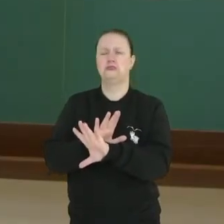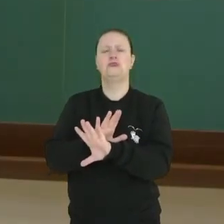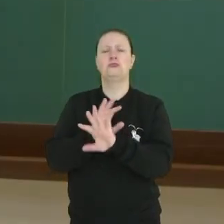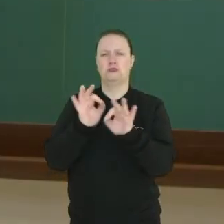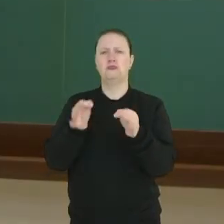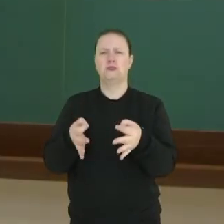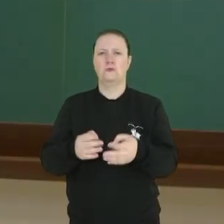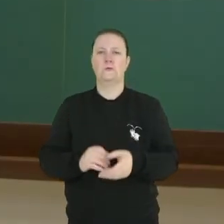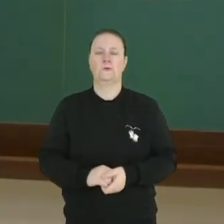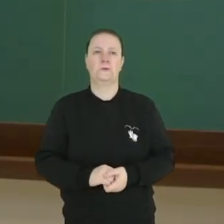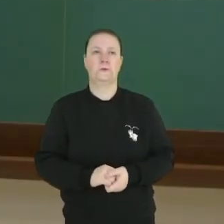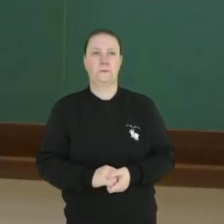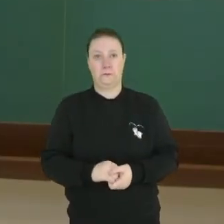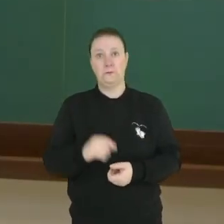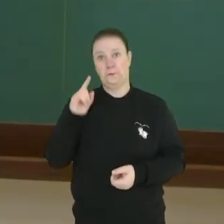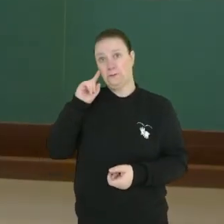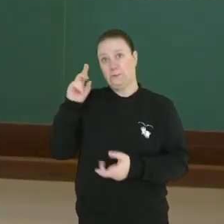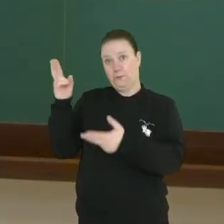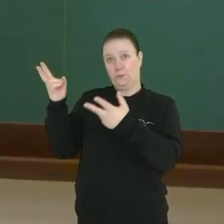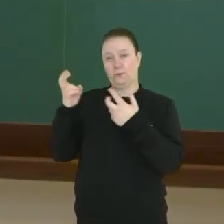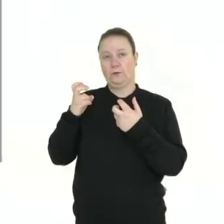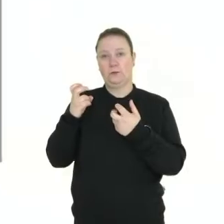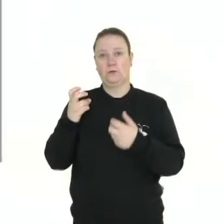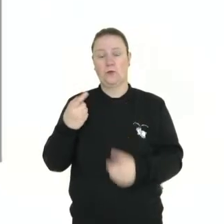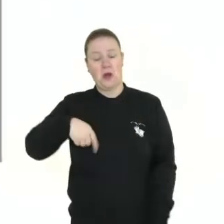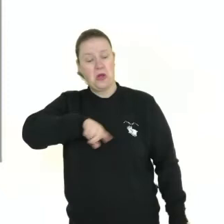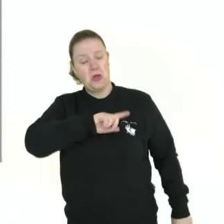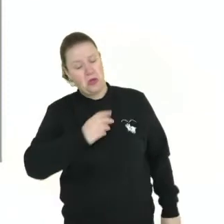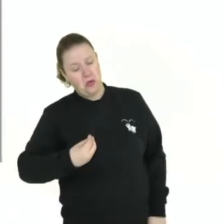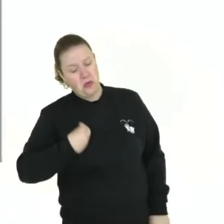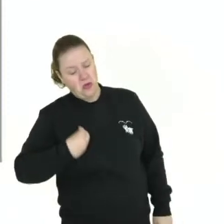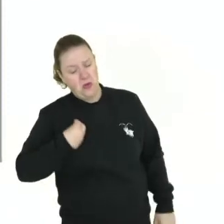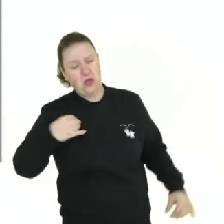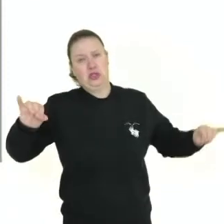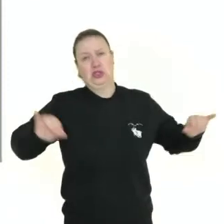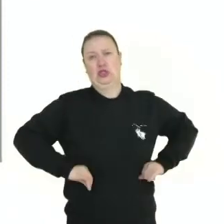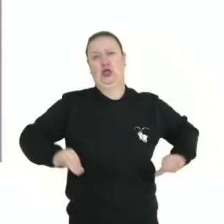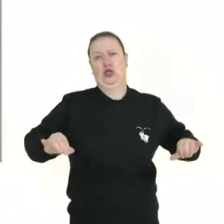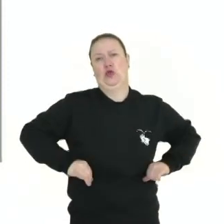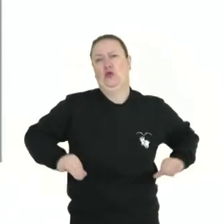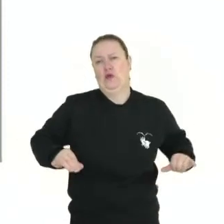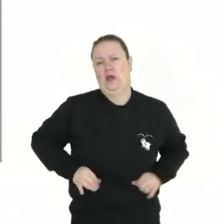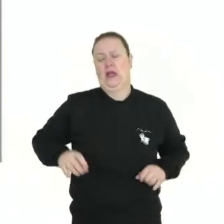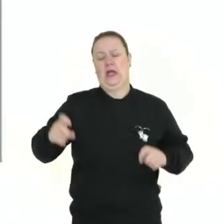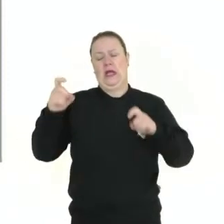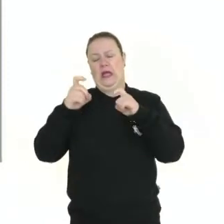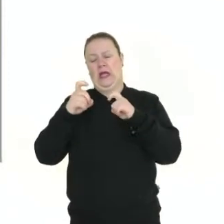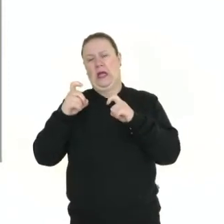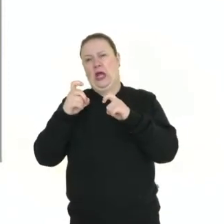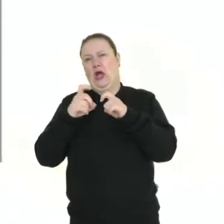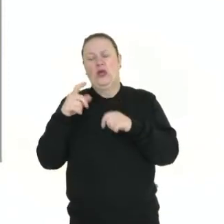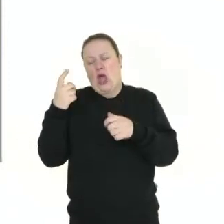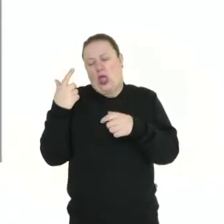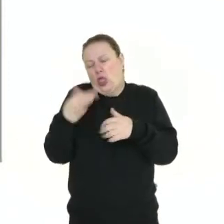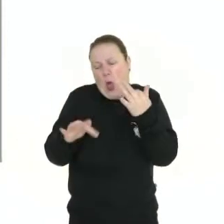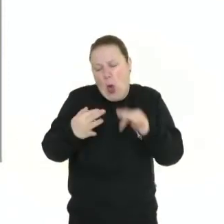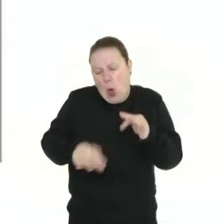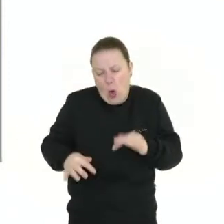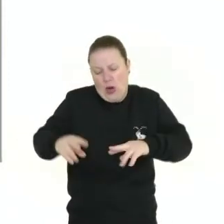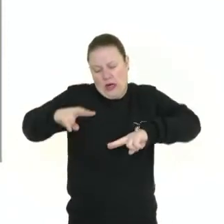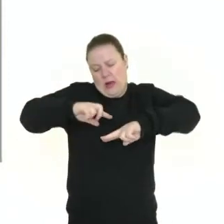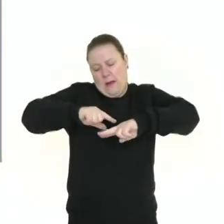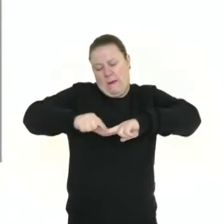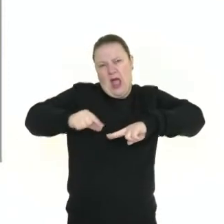lá, observe o trecho. Nós vive sofrendo muito com a danada dessa dor na perna. Por que aqui nós não